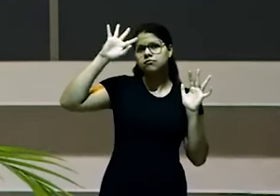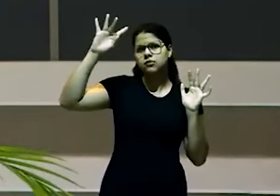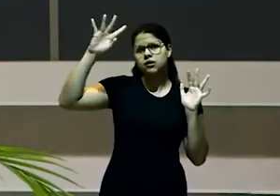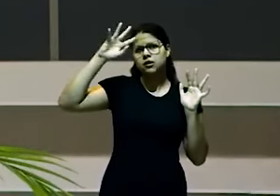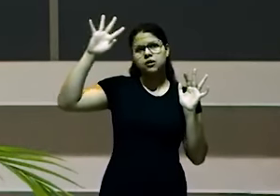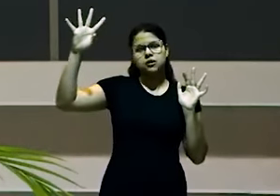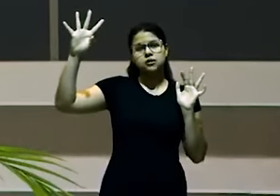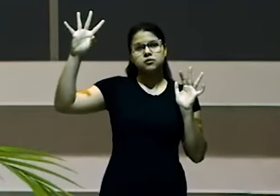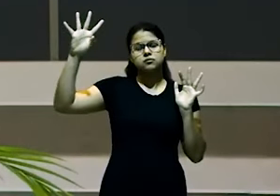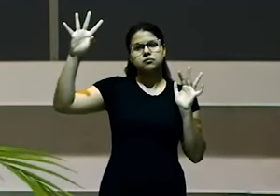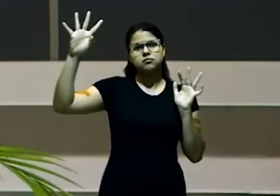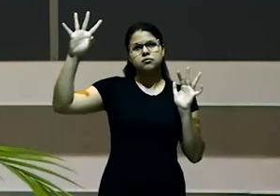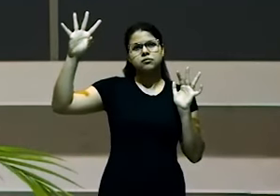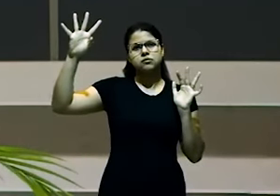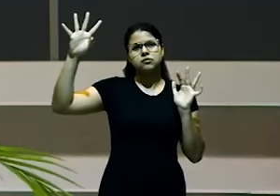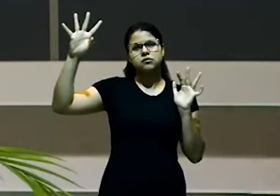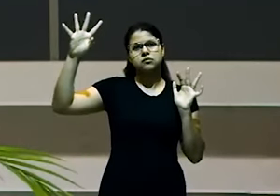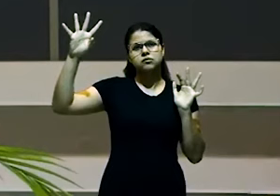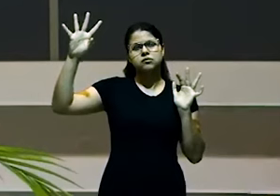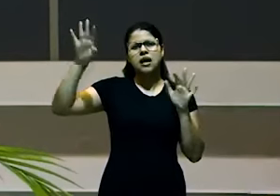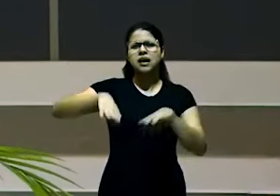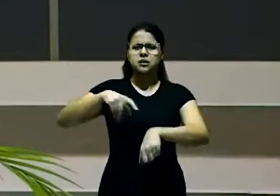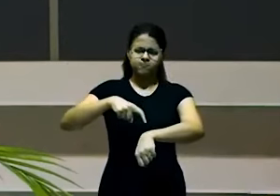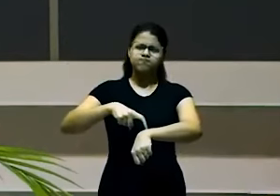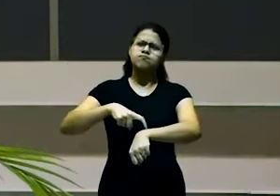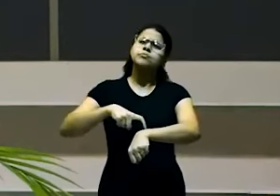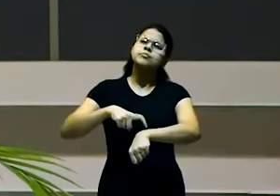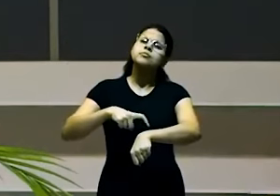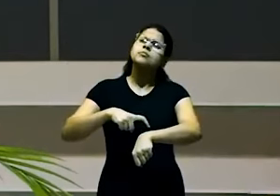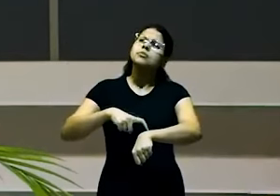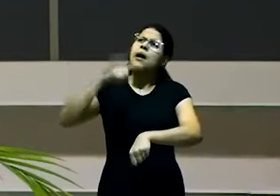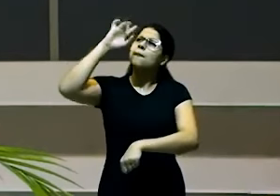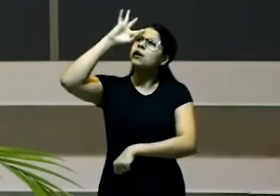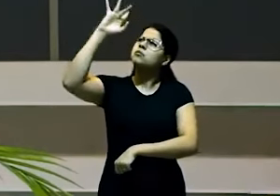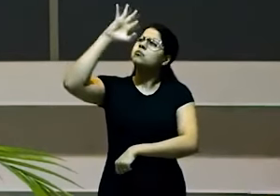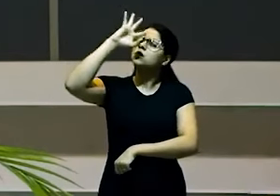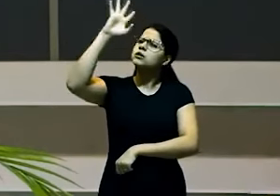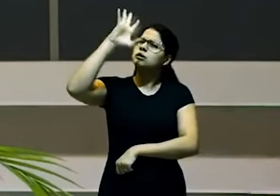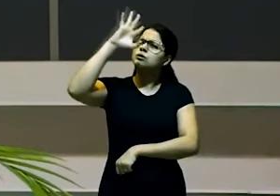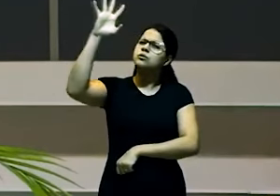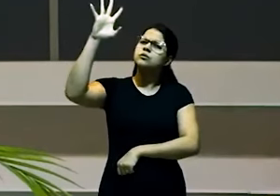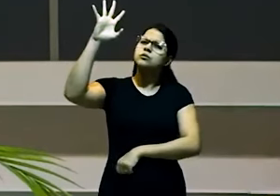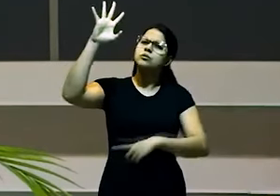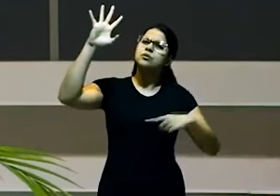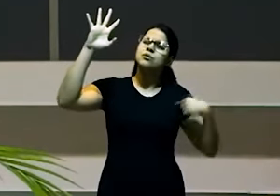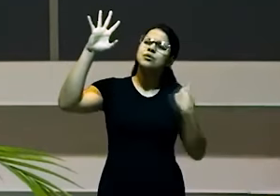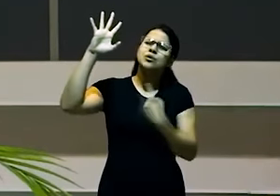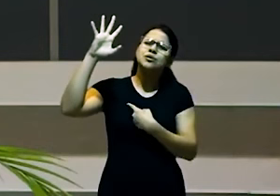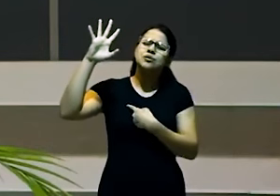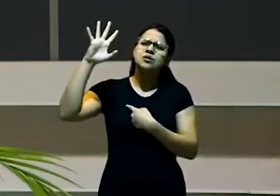breve momento de tempo a gente pudesse ter a oportunidade de